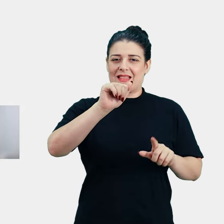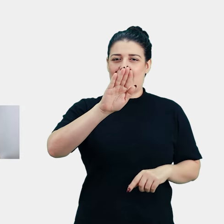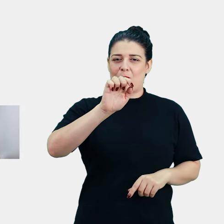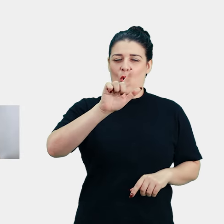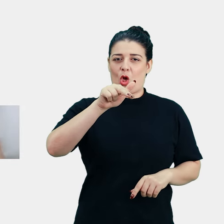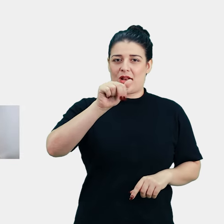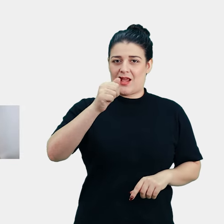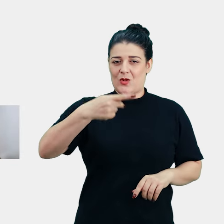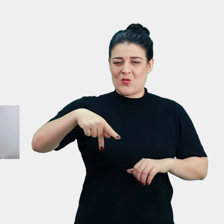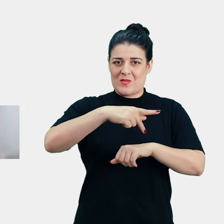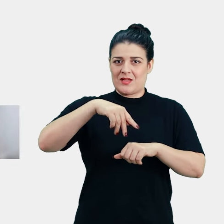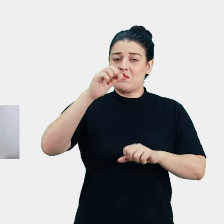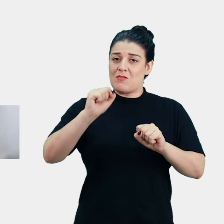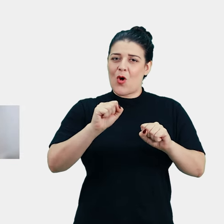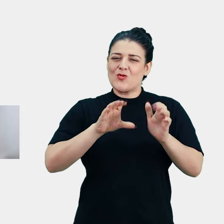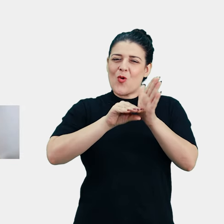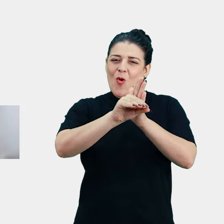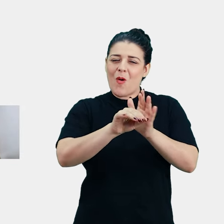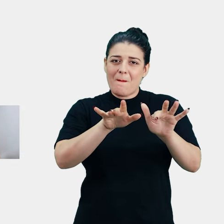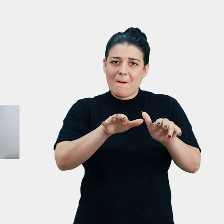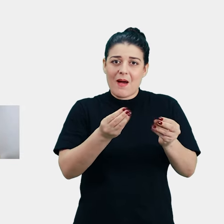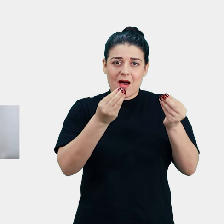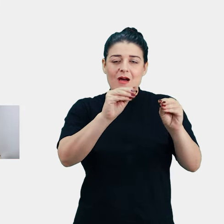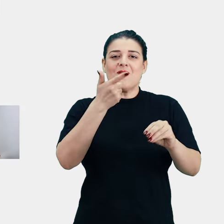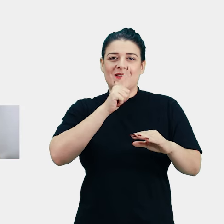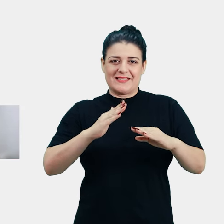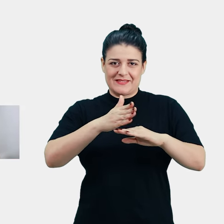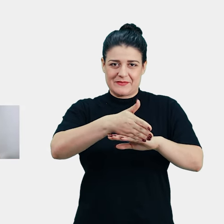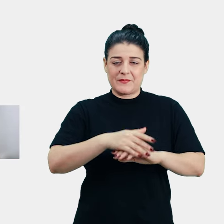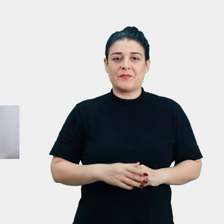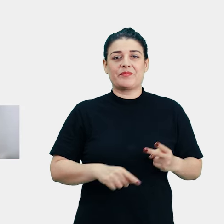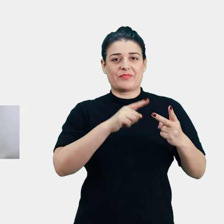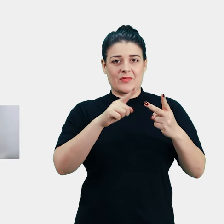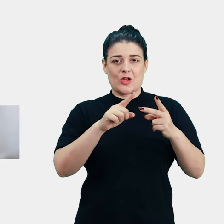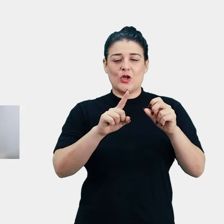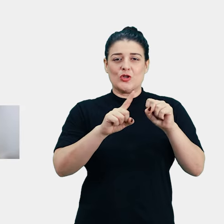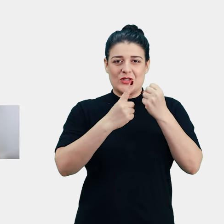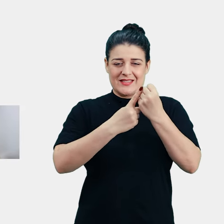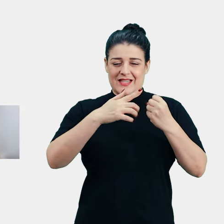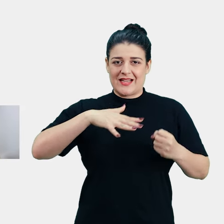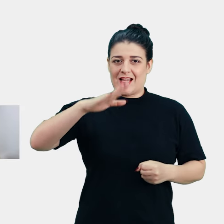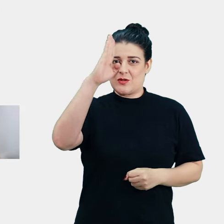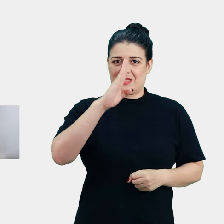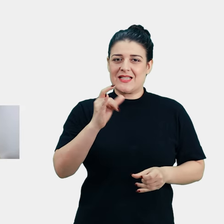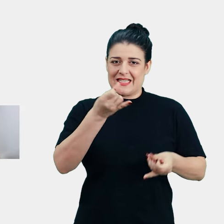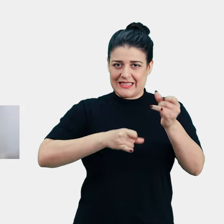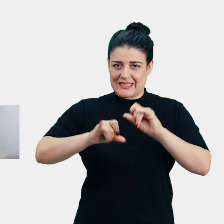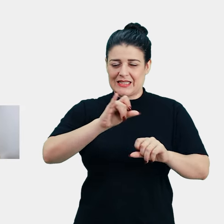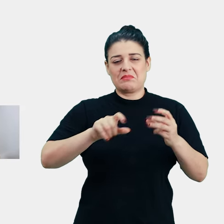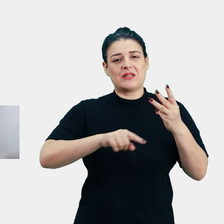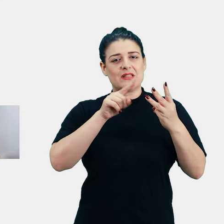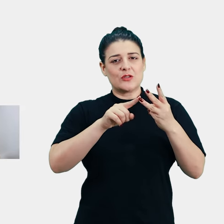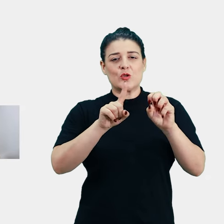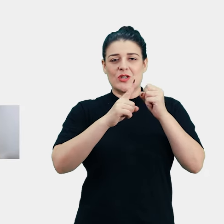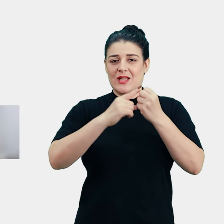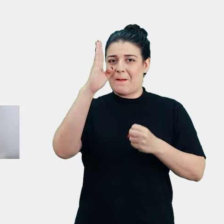tá? Vocês conseguem aí fazer o login. Nós temos a Sociedade Brasileira de Química, tá? Temos a Sociedade